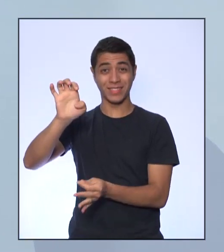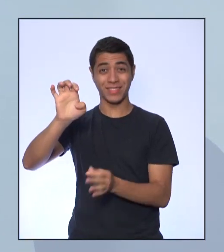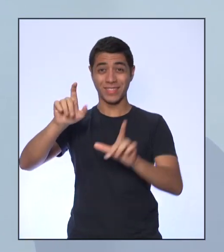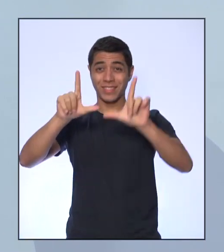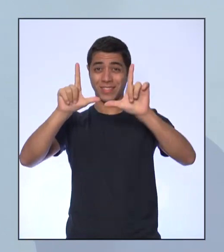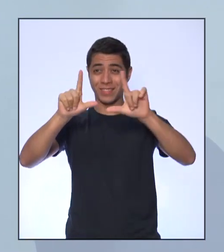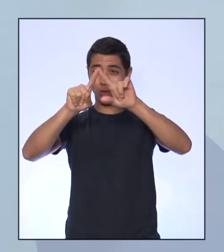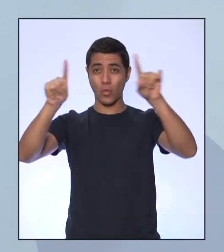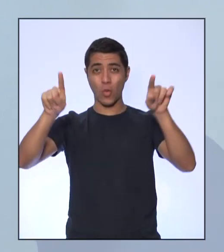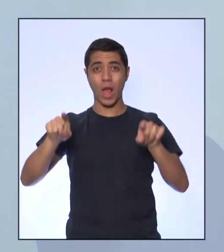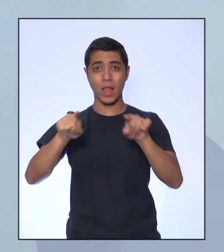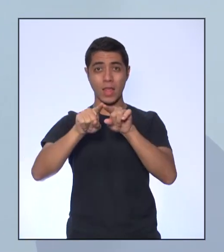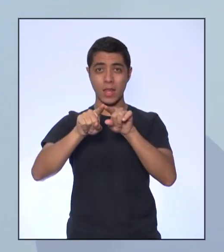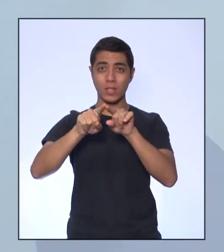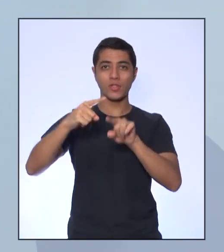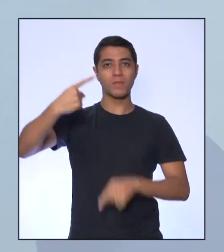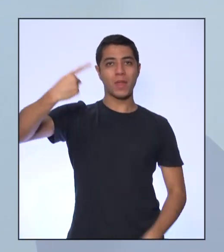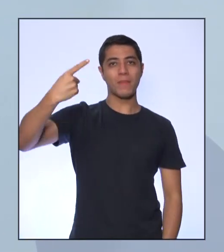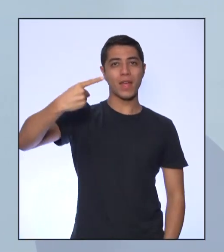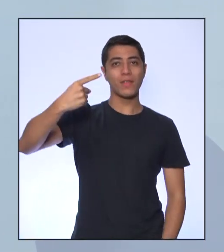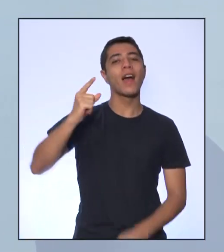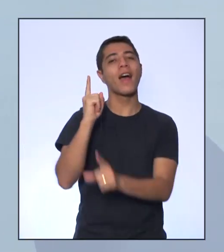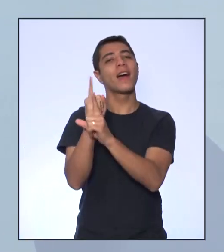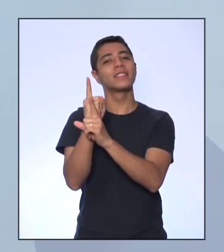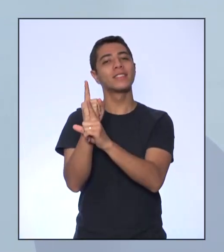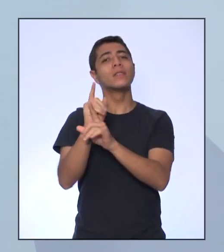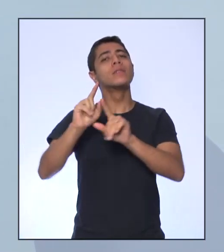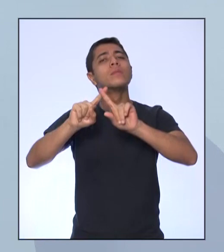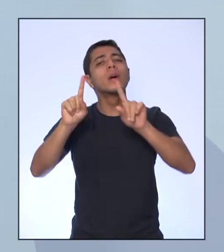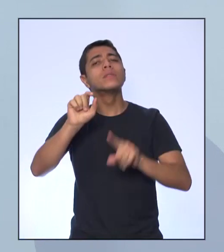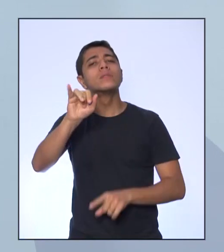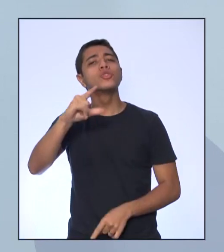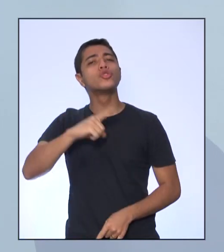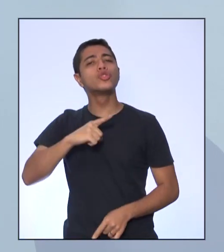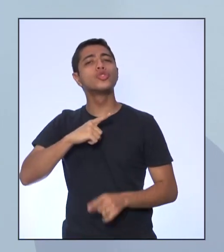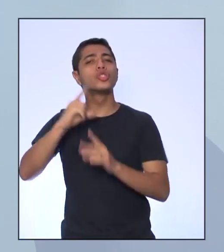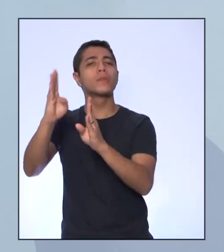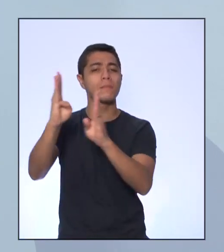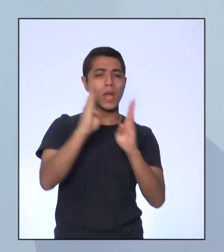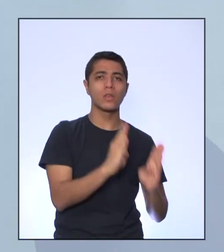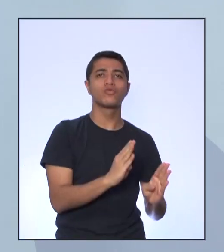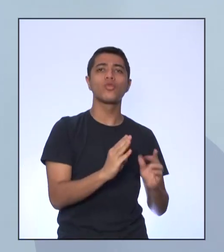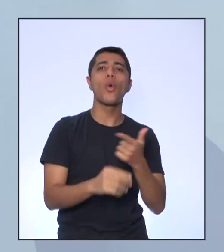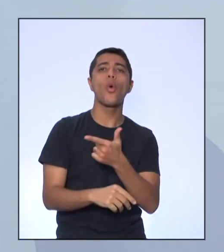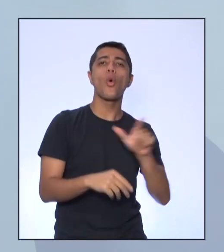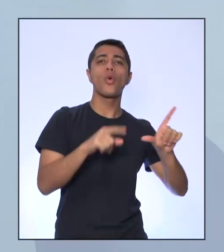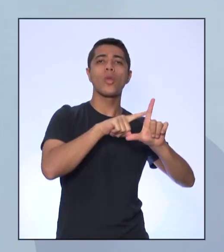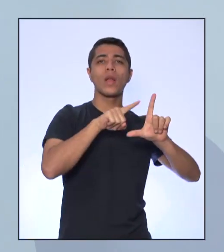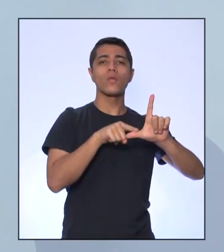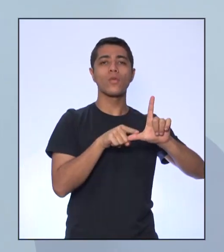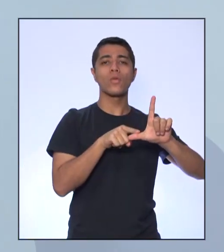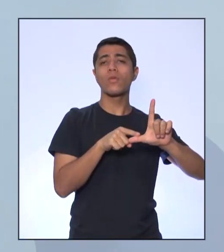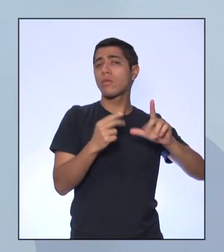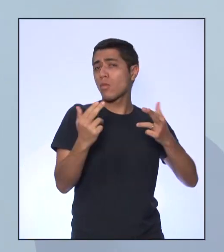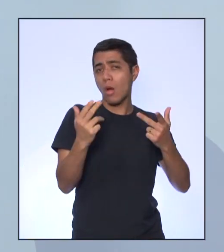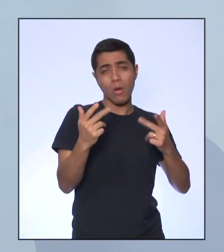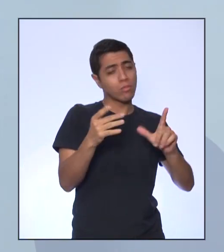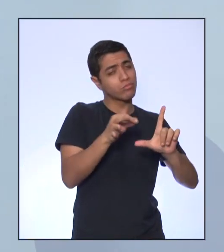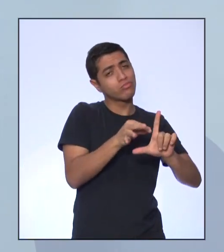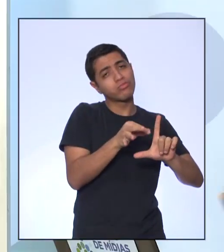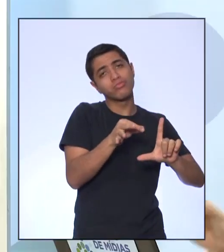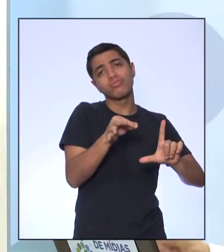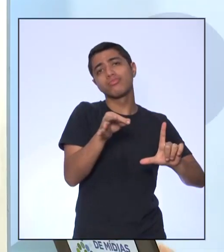outro ângulo seria a mesma ideia eu prolongo essa reta e eu tenho a tangente a então a tangente eu só